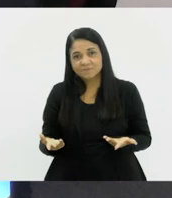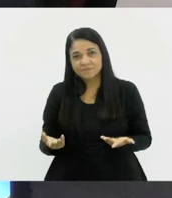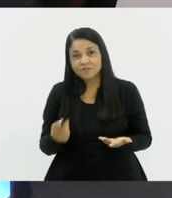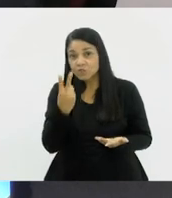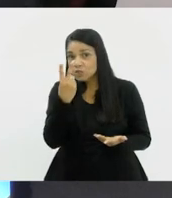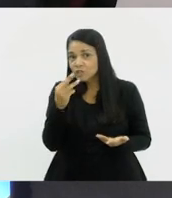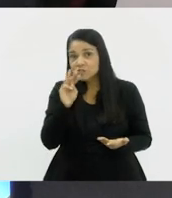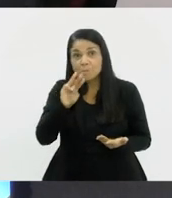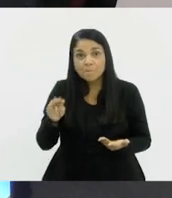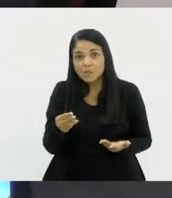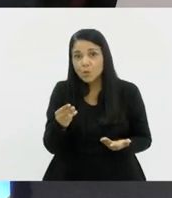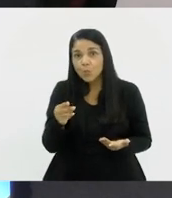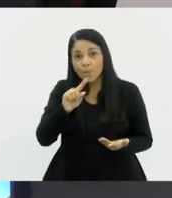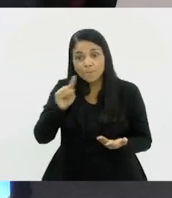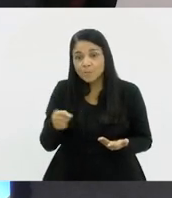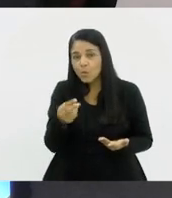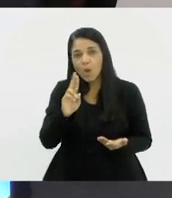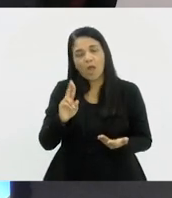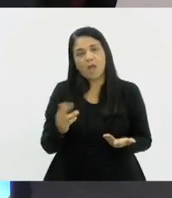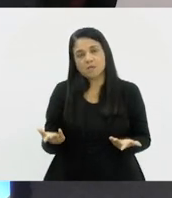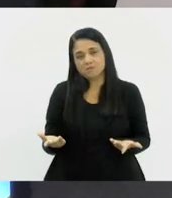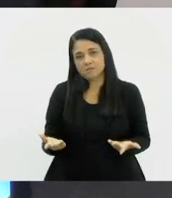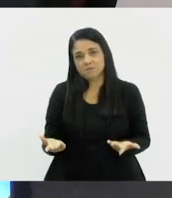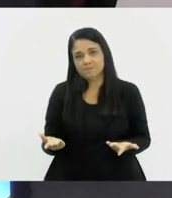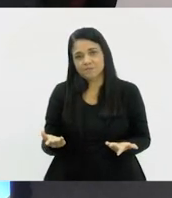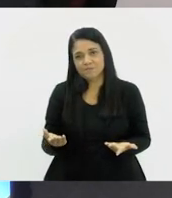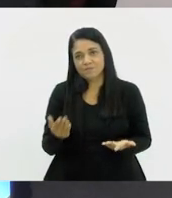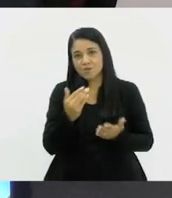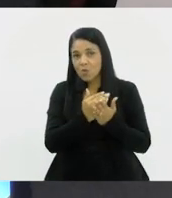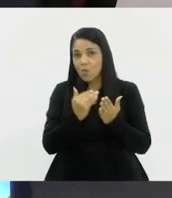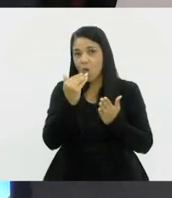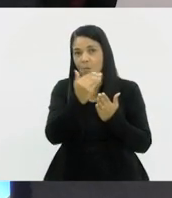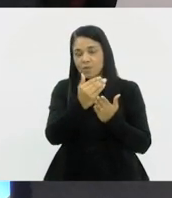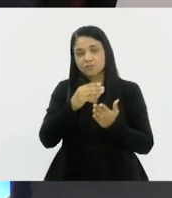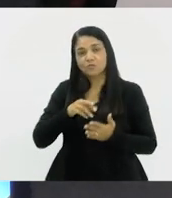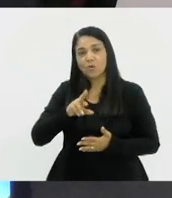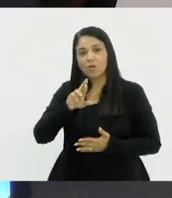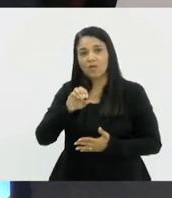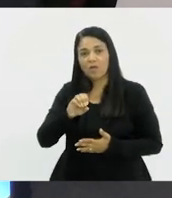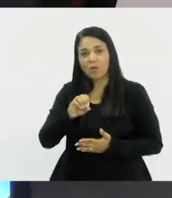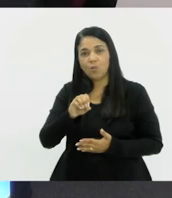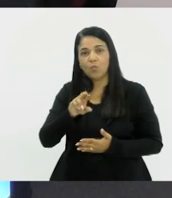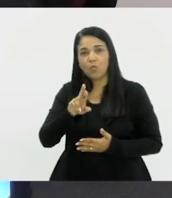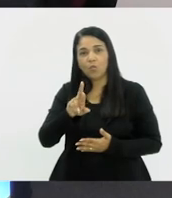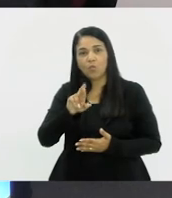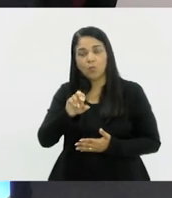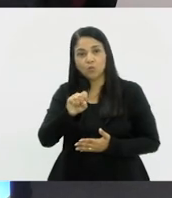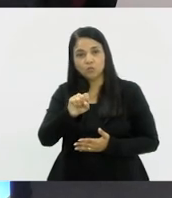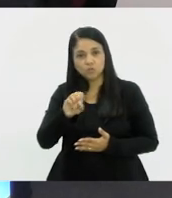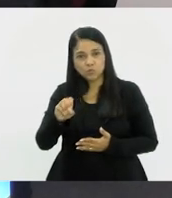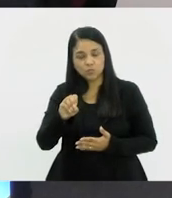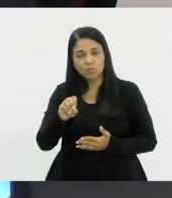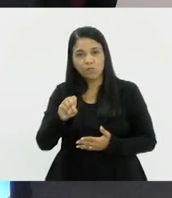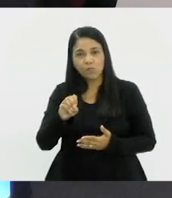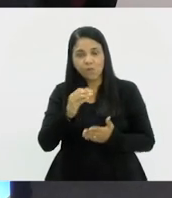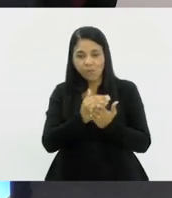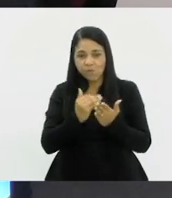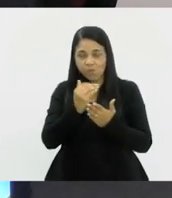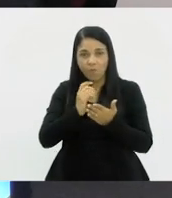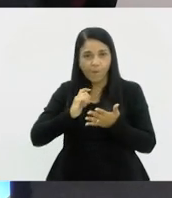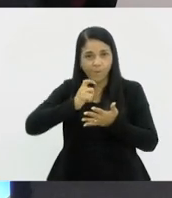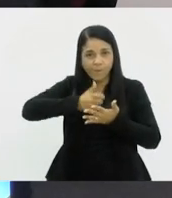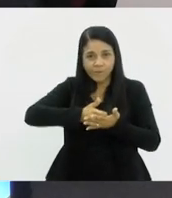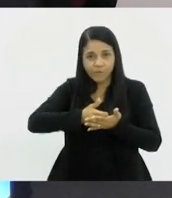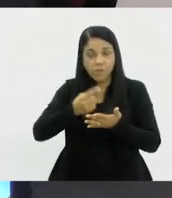isso aí Esse aumento desses recursos né Isso tá acabando com